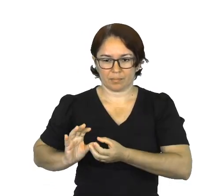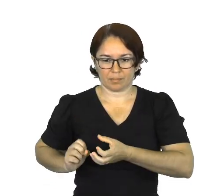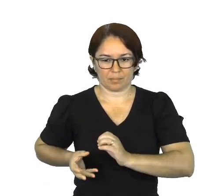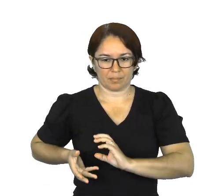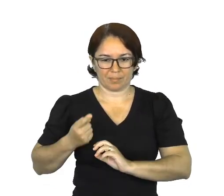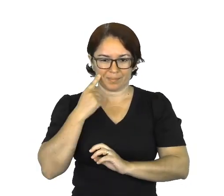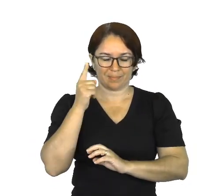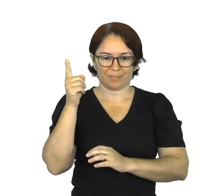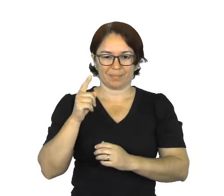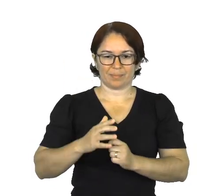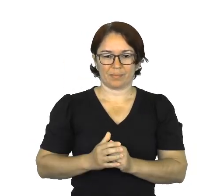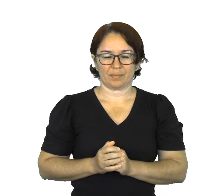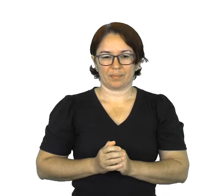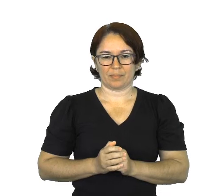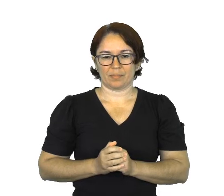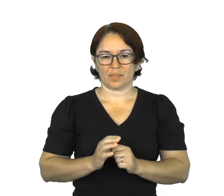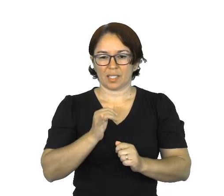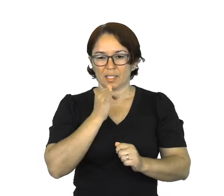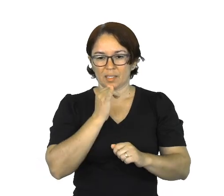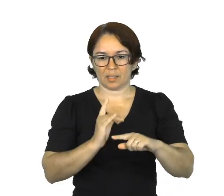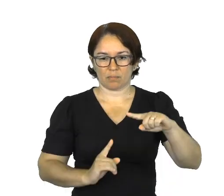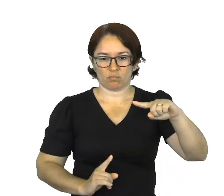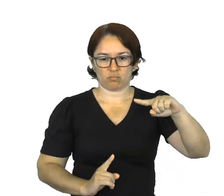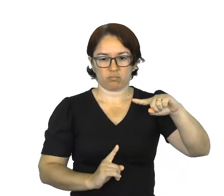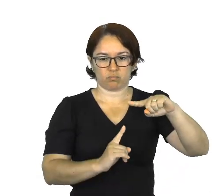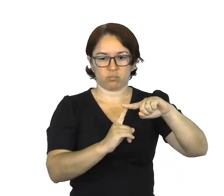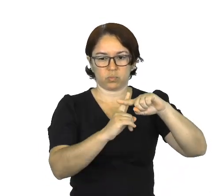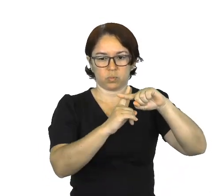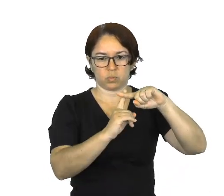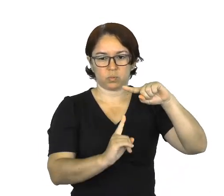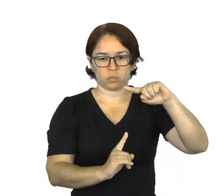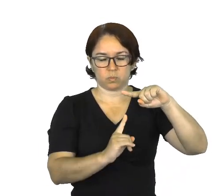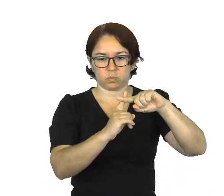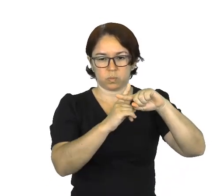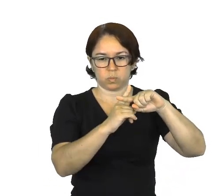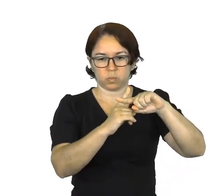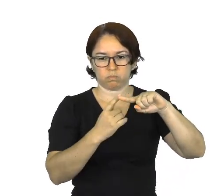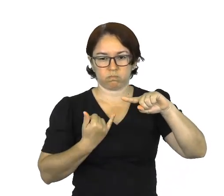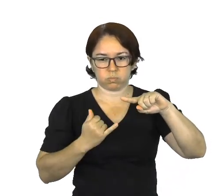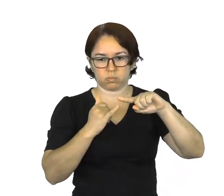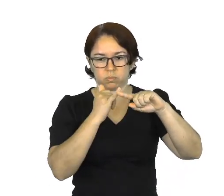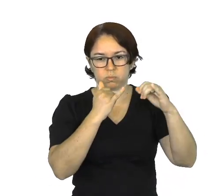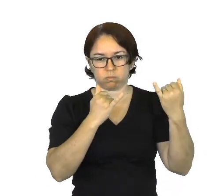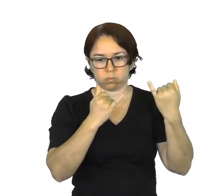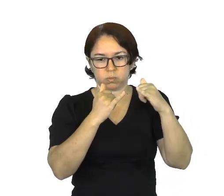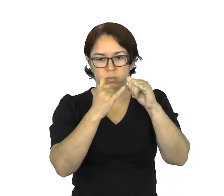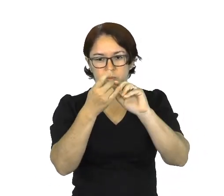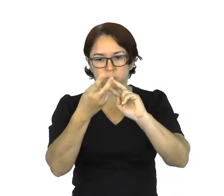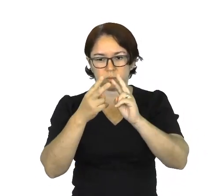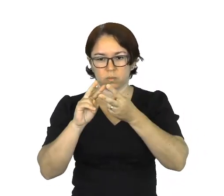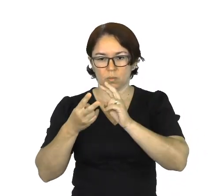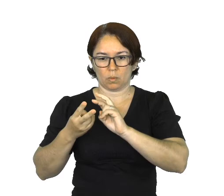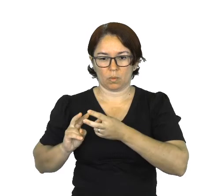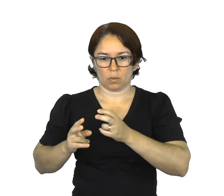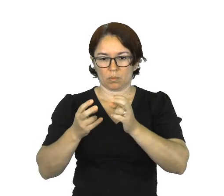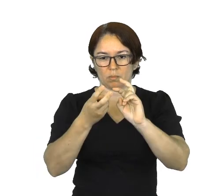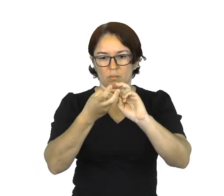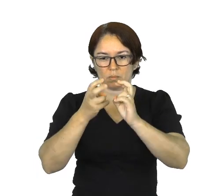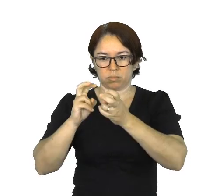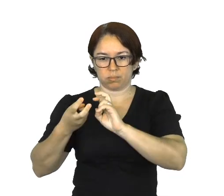campos elétricos e magnéticos. Por exemplo, a luz, o infravermelho, o ultravioleta,